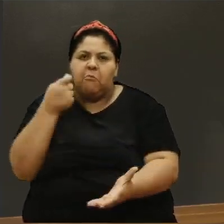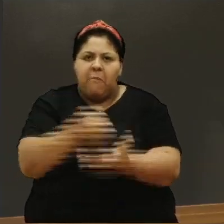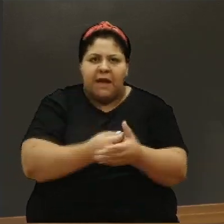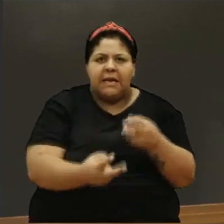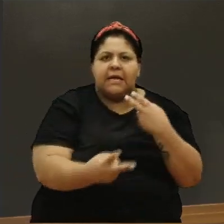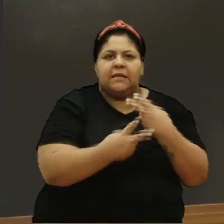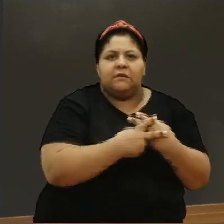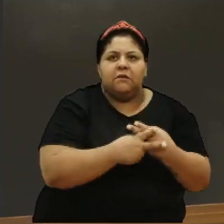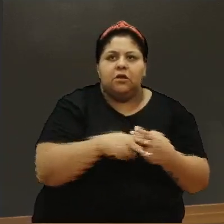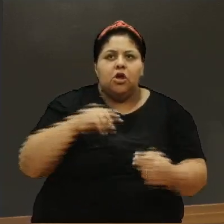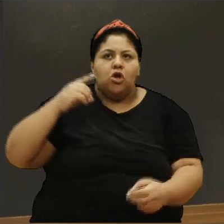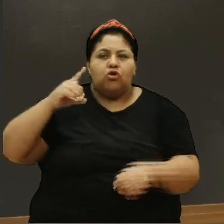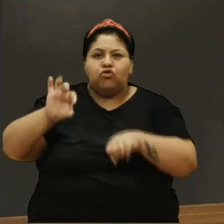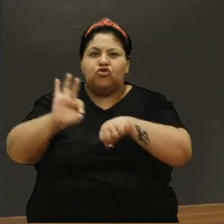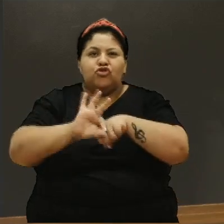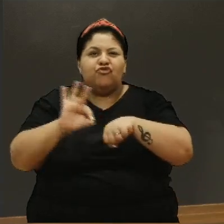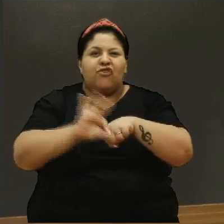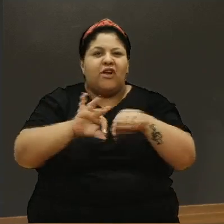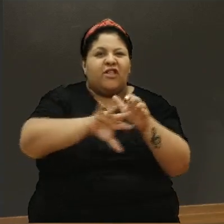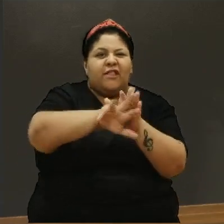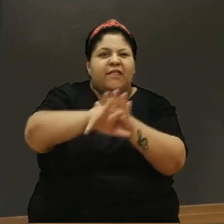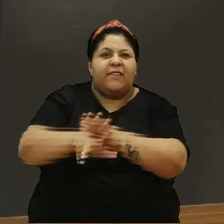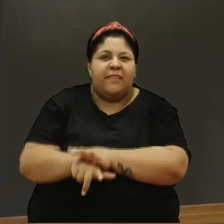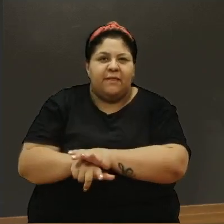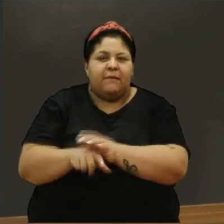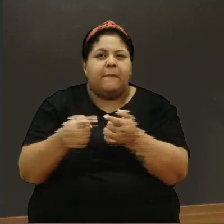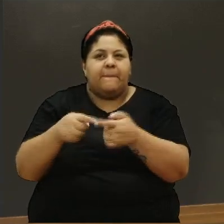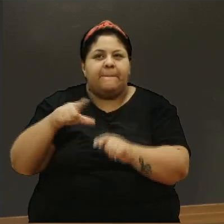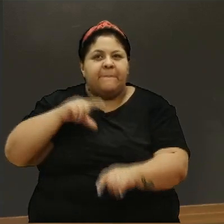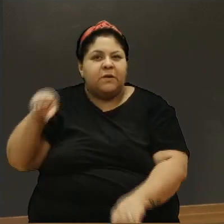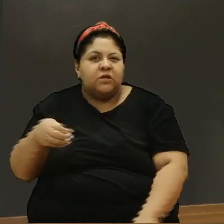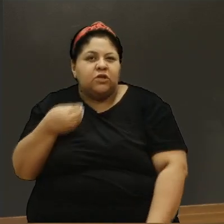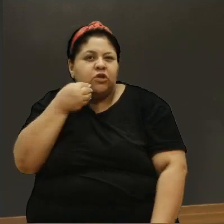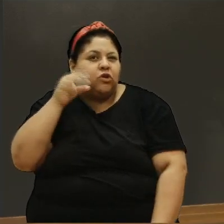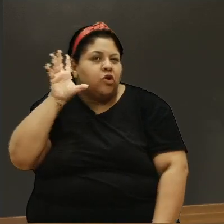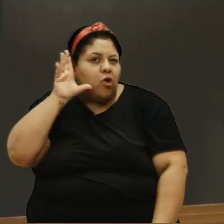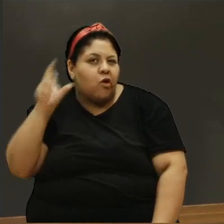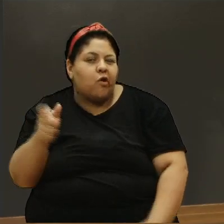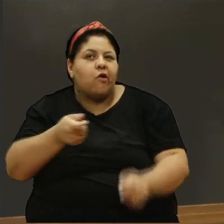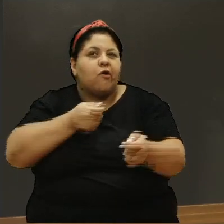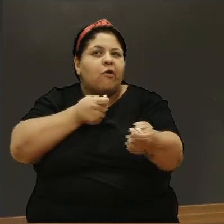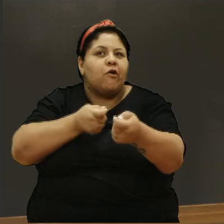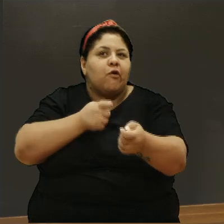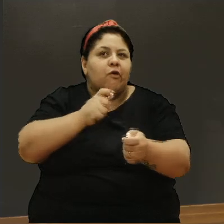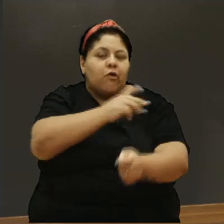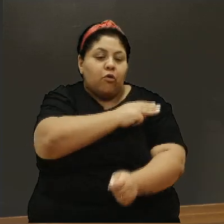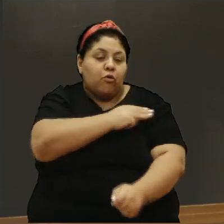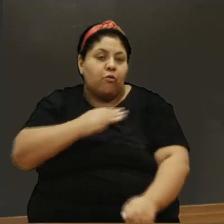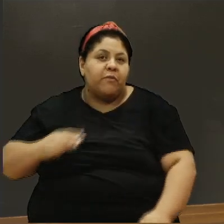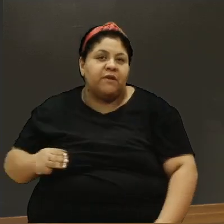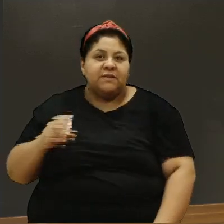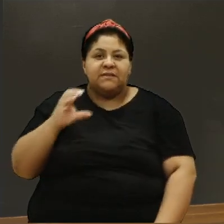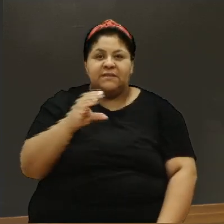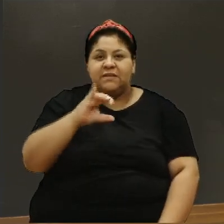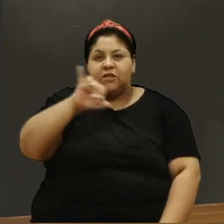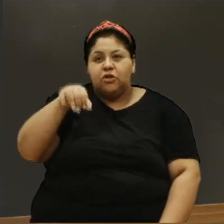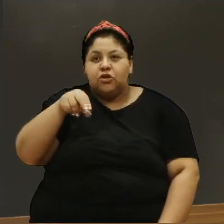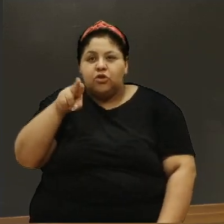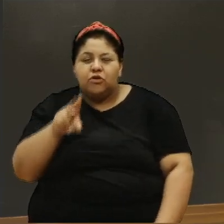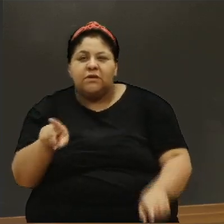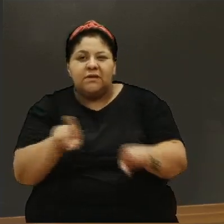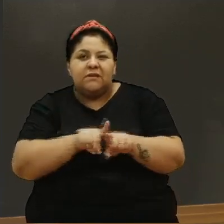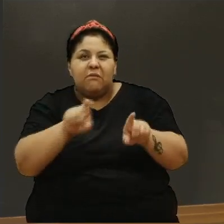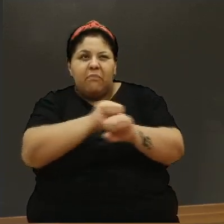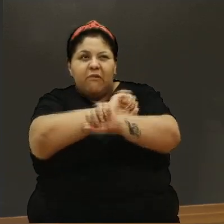advogado de quem rouba, mas eu tive a oportunidade de ouvir a entrevista do ministro da CGU ontem à noite, em especial os esclarecimentos que ele